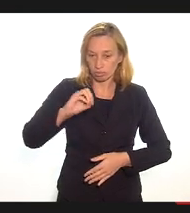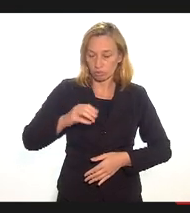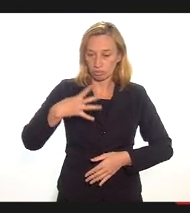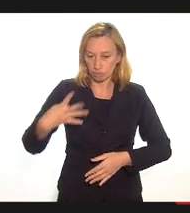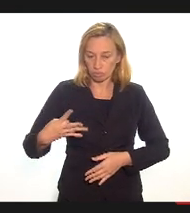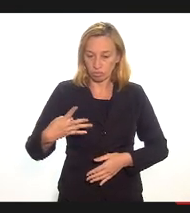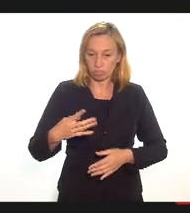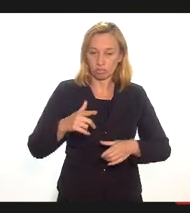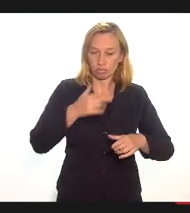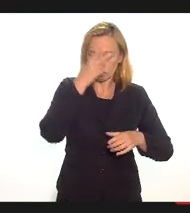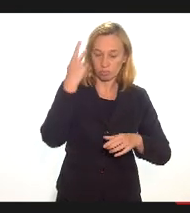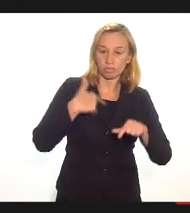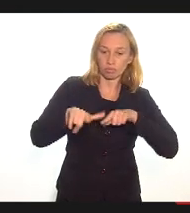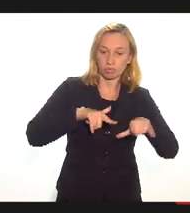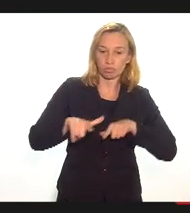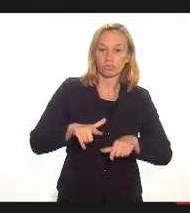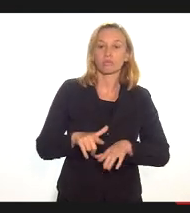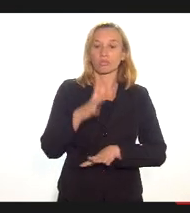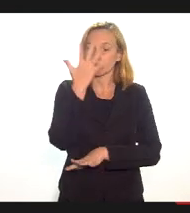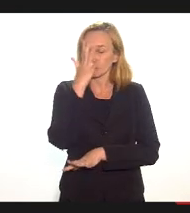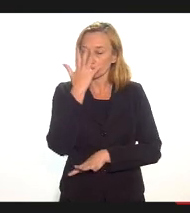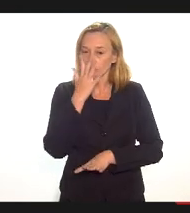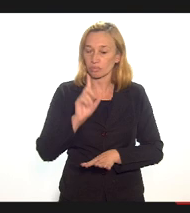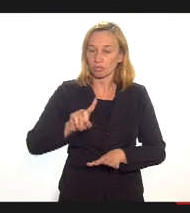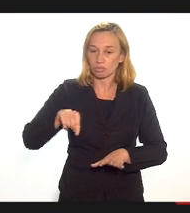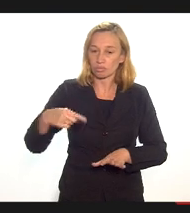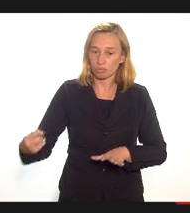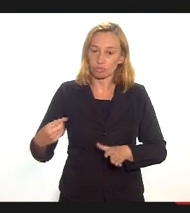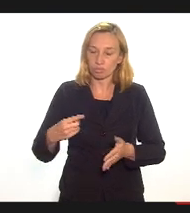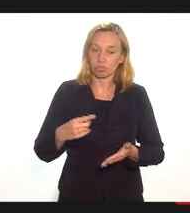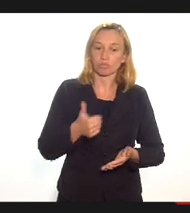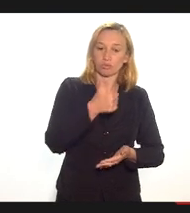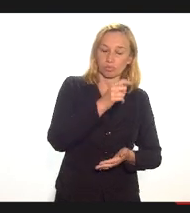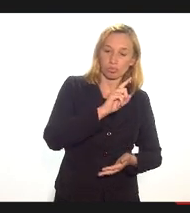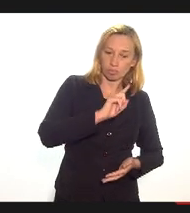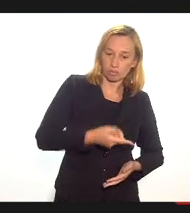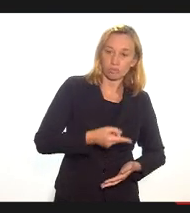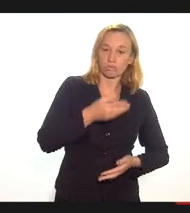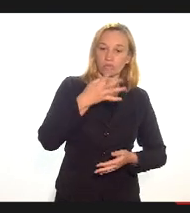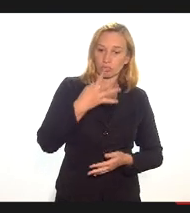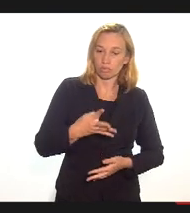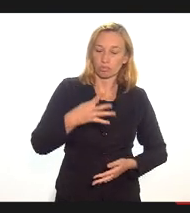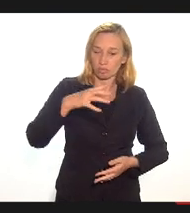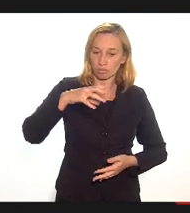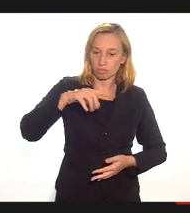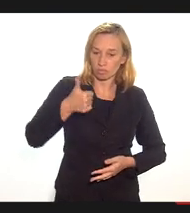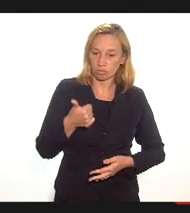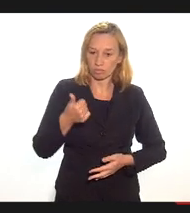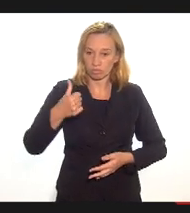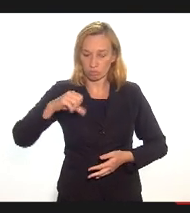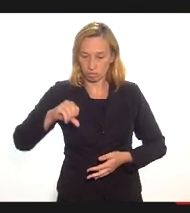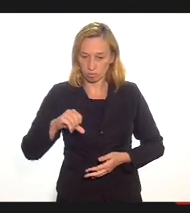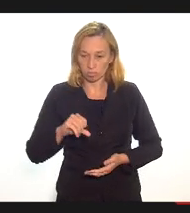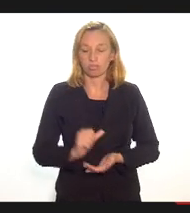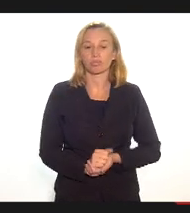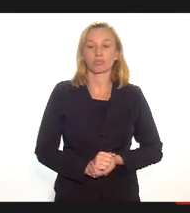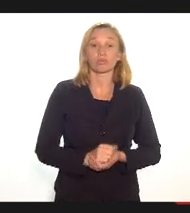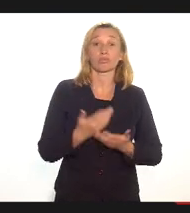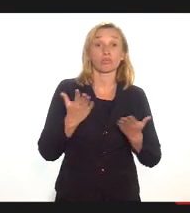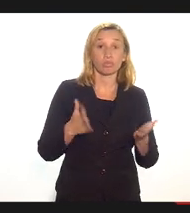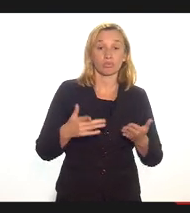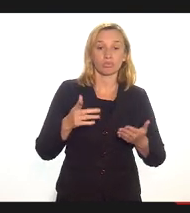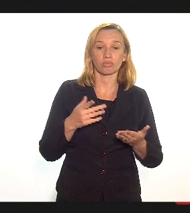de 2021, ele demitiu o restante de 1.419 trabalhadores. E aí nós temos que tratar